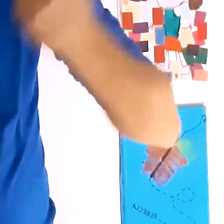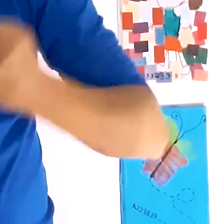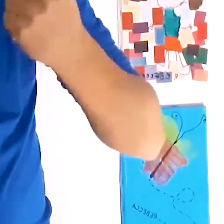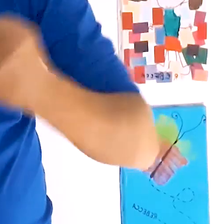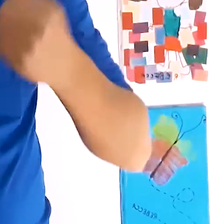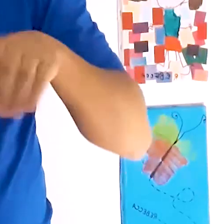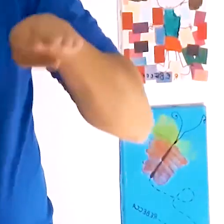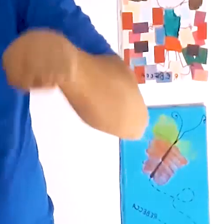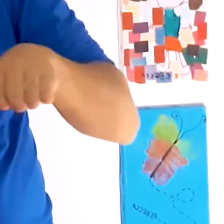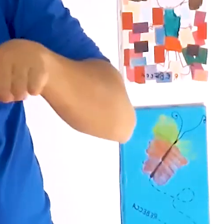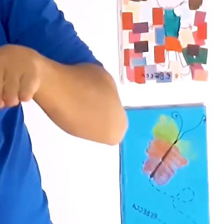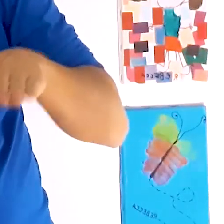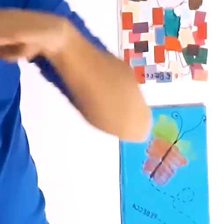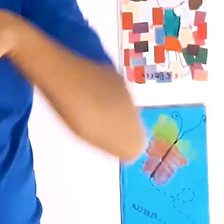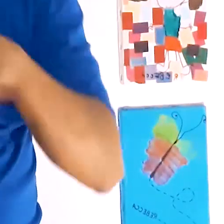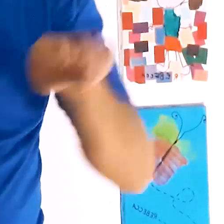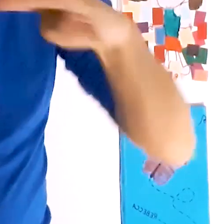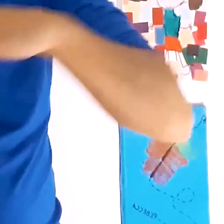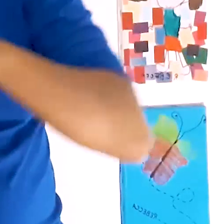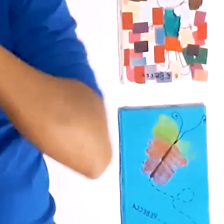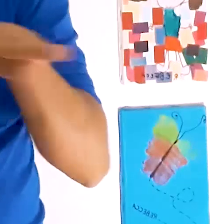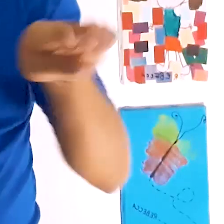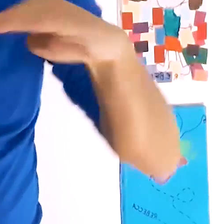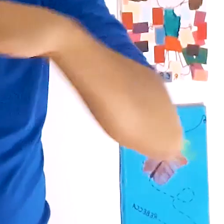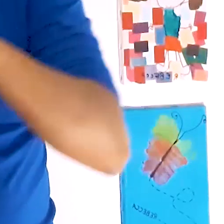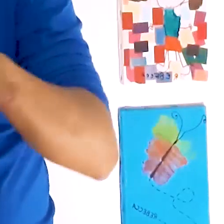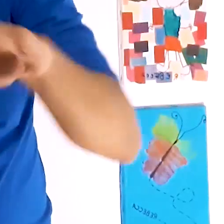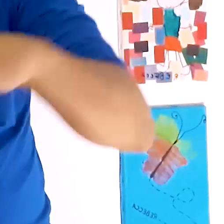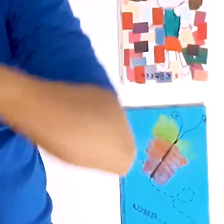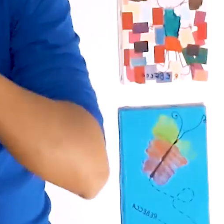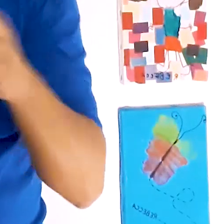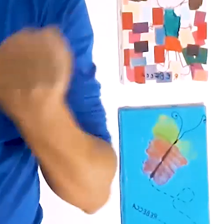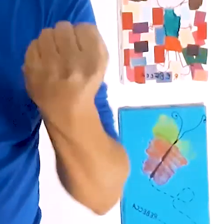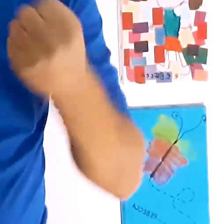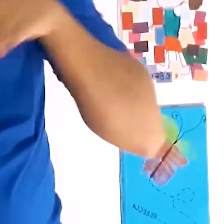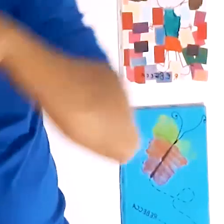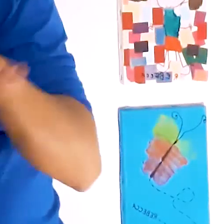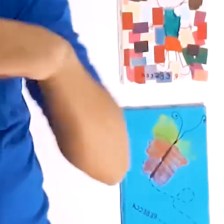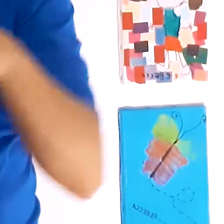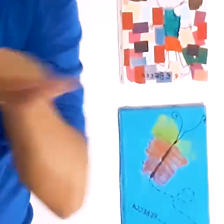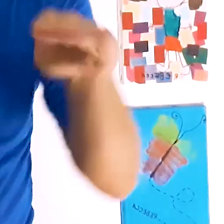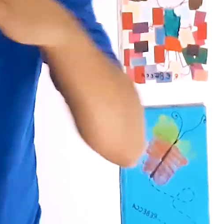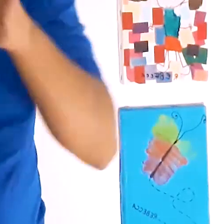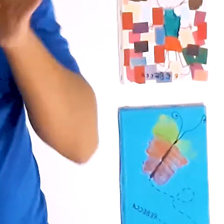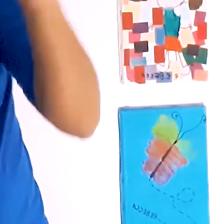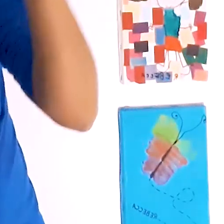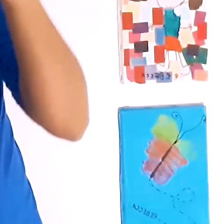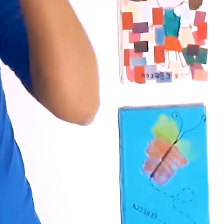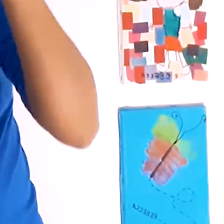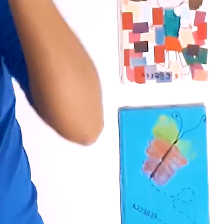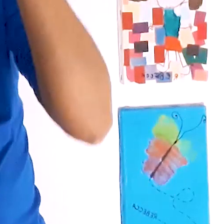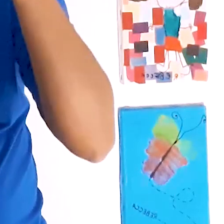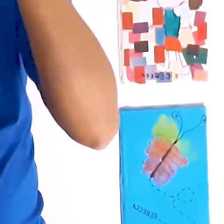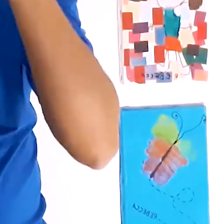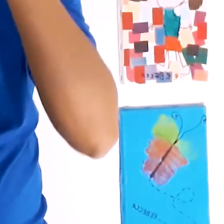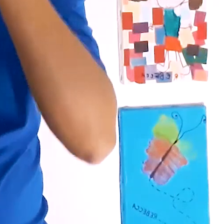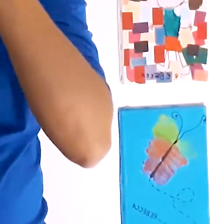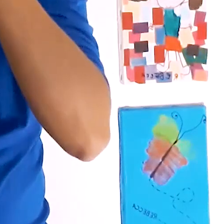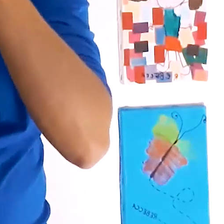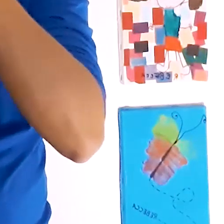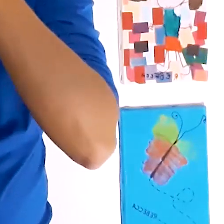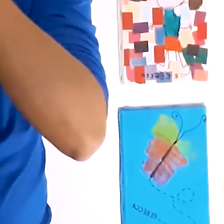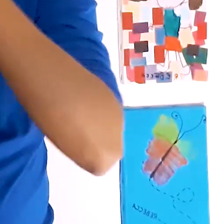O carro, ele se desloca de um lado para outro. Vai para lá, para cá,